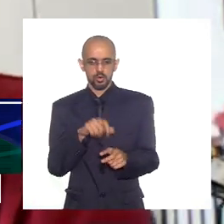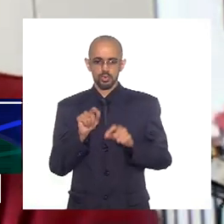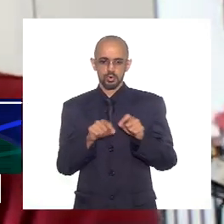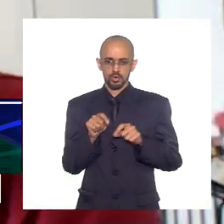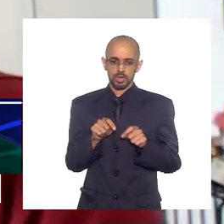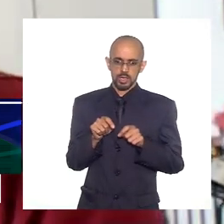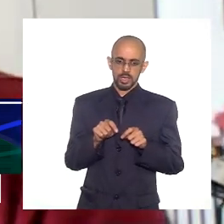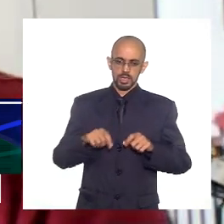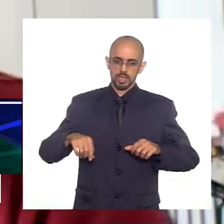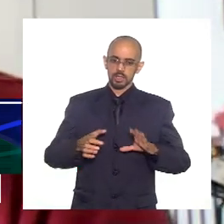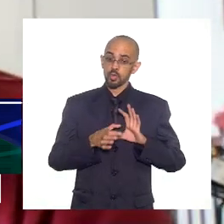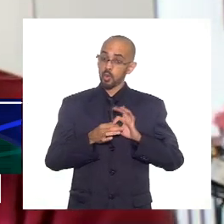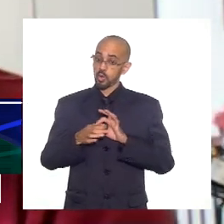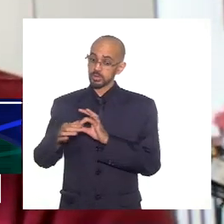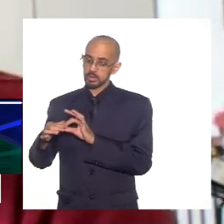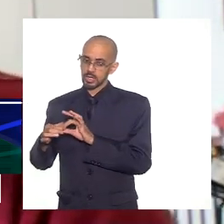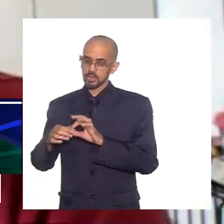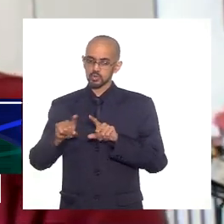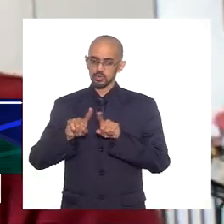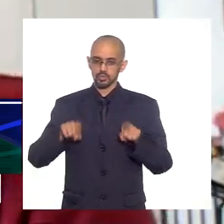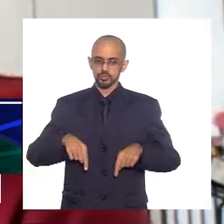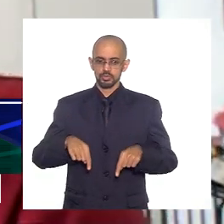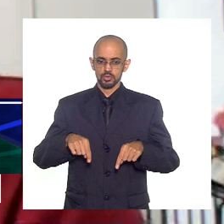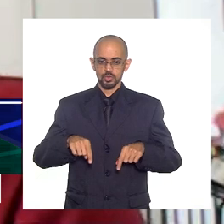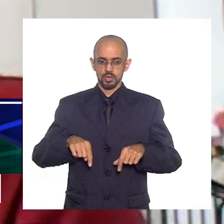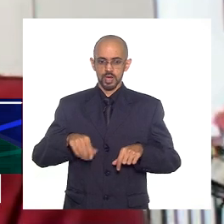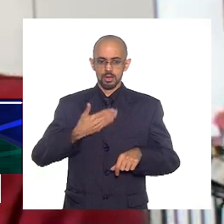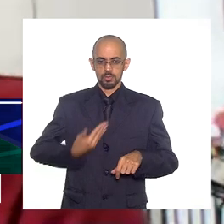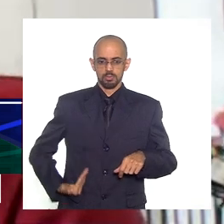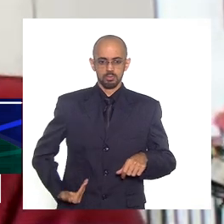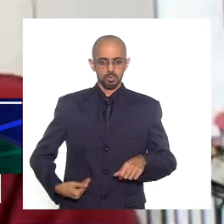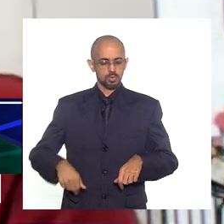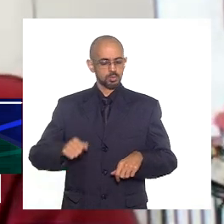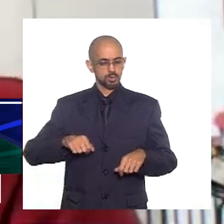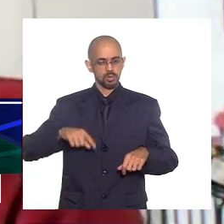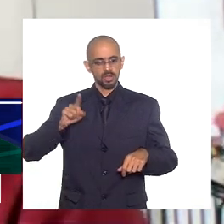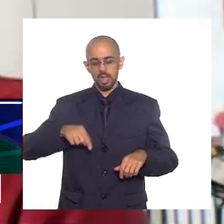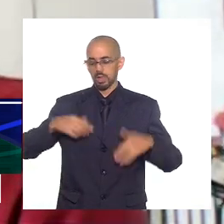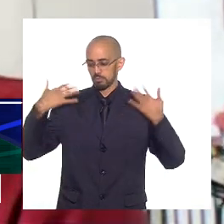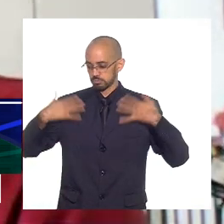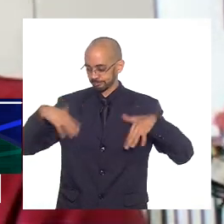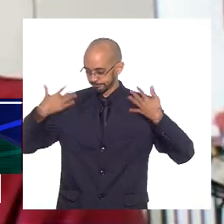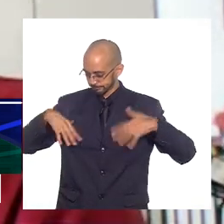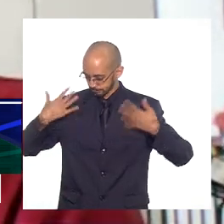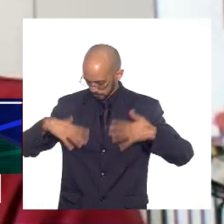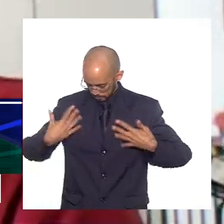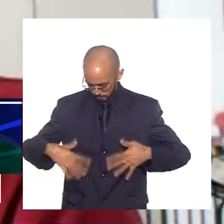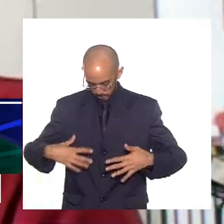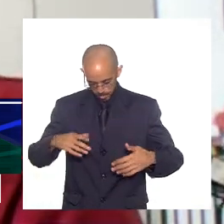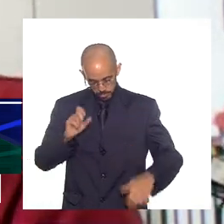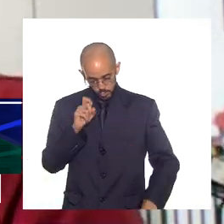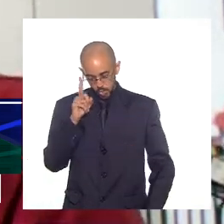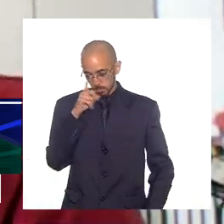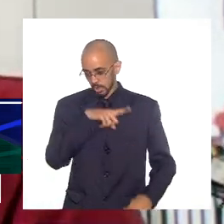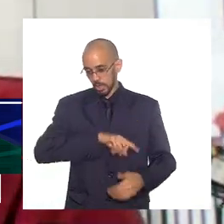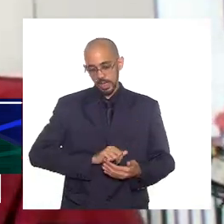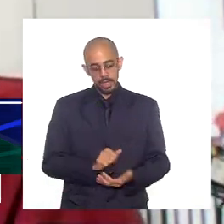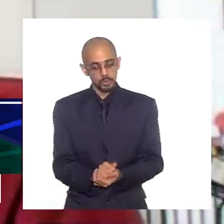Janeiro estão vivendo é uma situação de calamidade, é uma situação